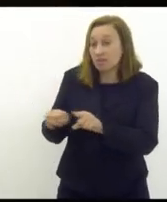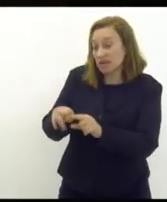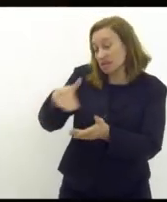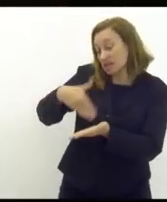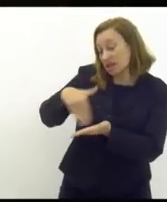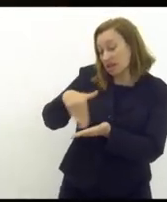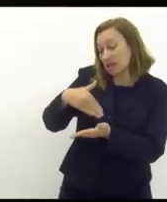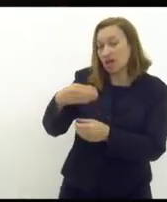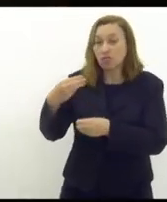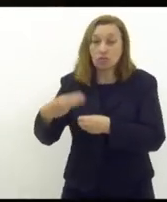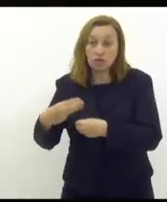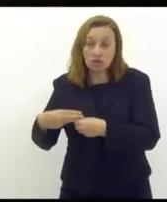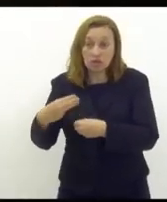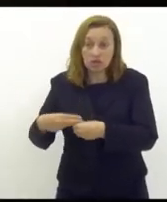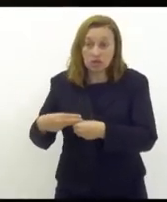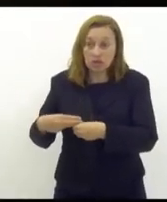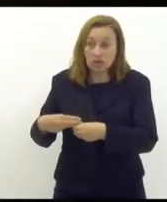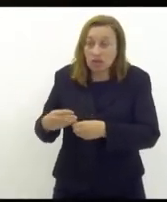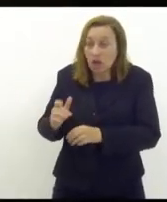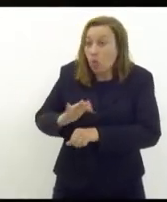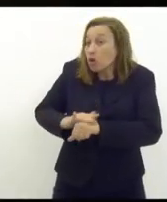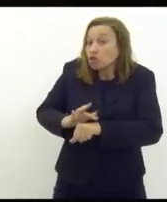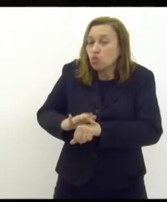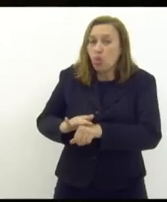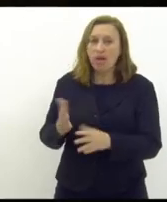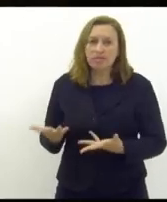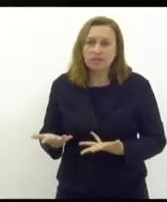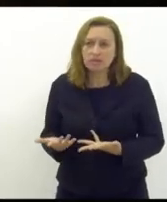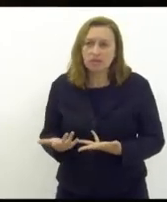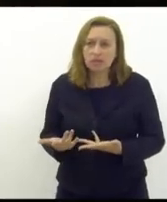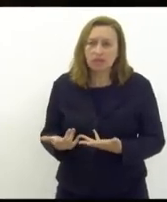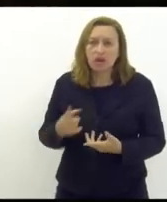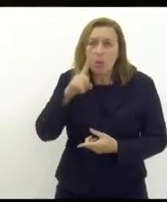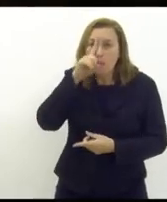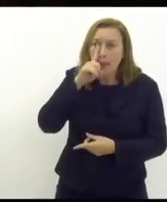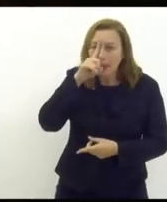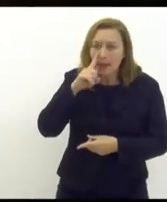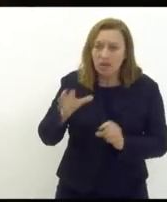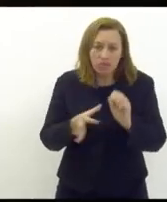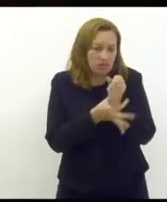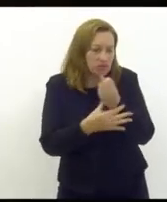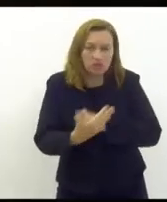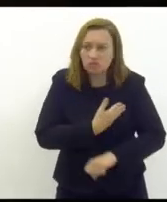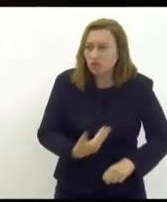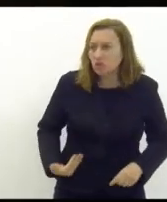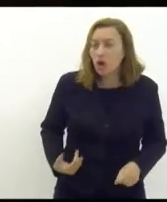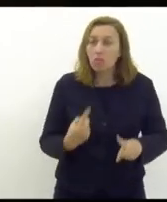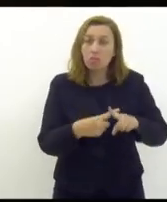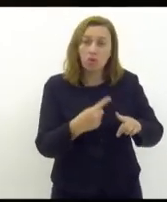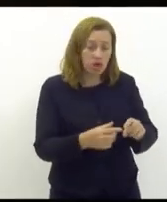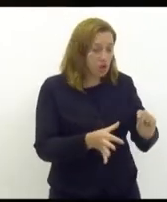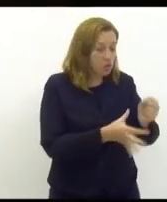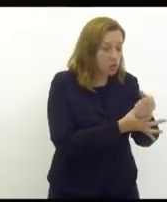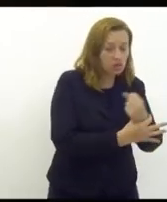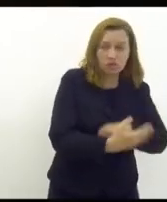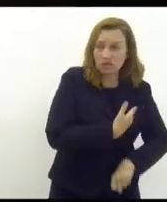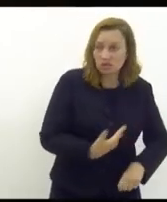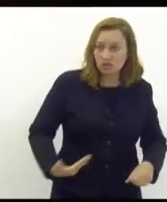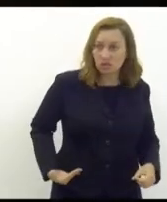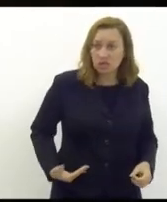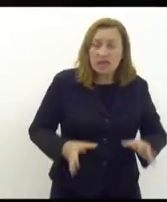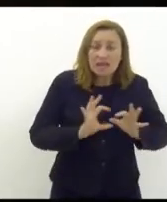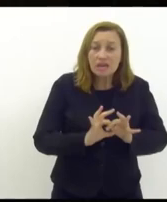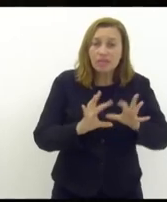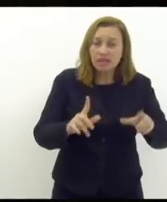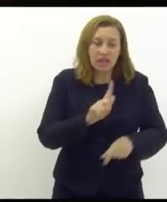que é um câncer para guarda municipal porque a guarda municipal deveria ter vida própria